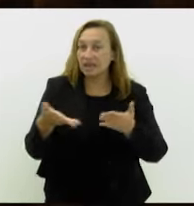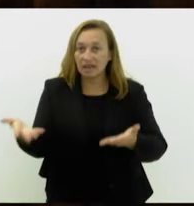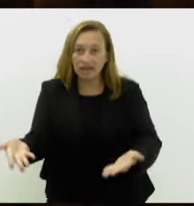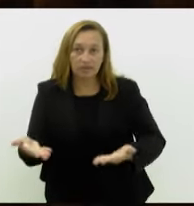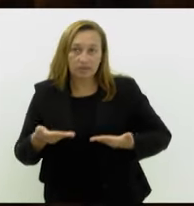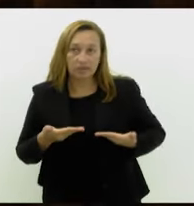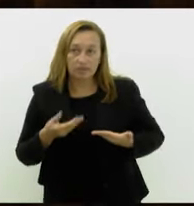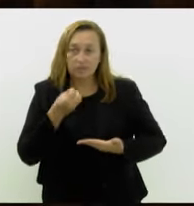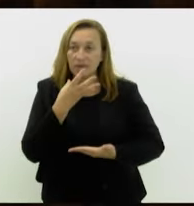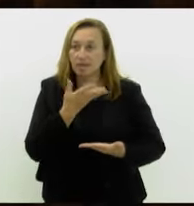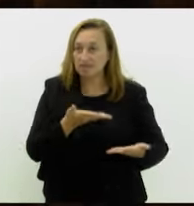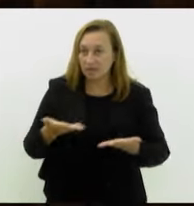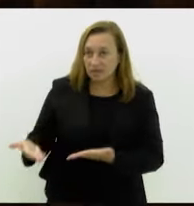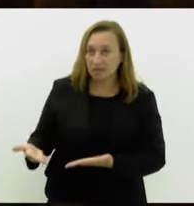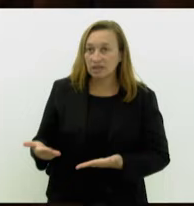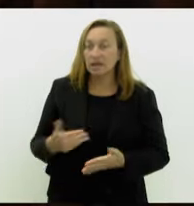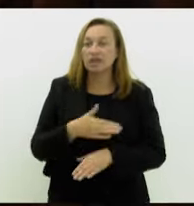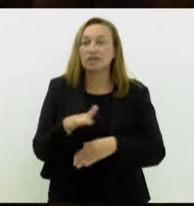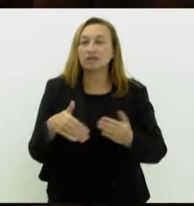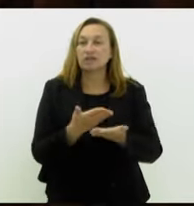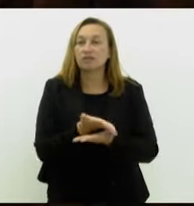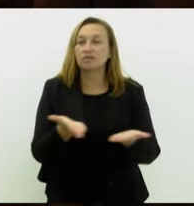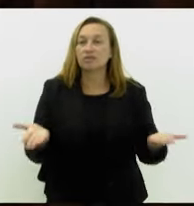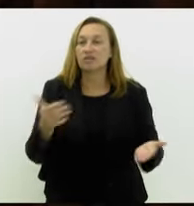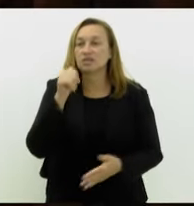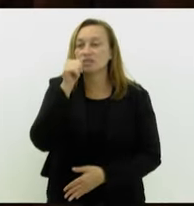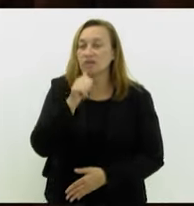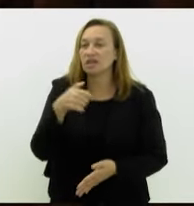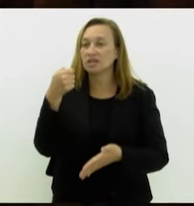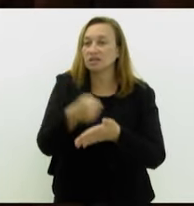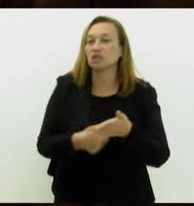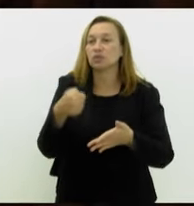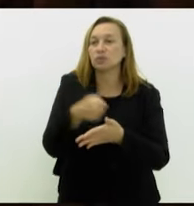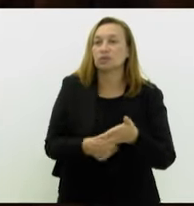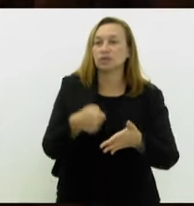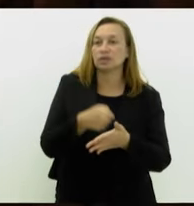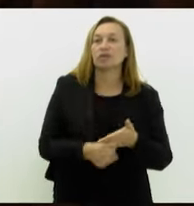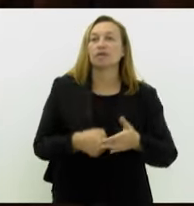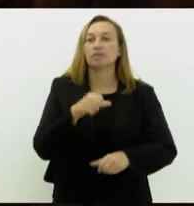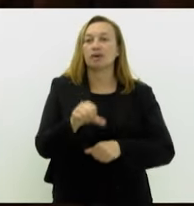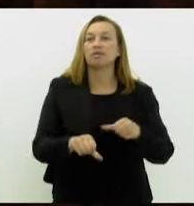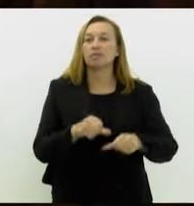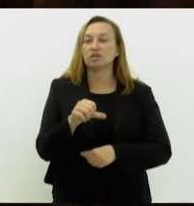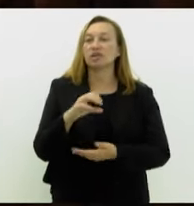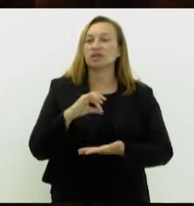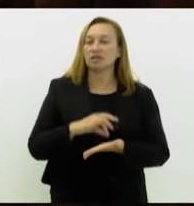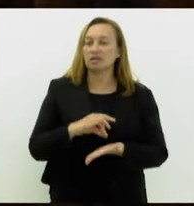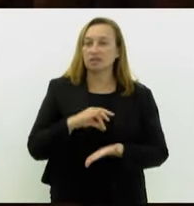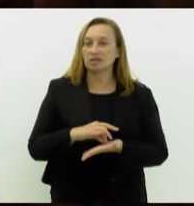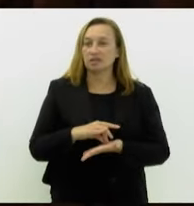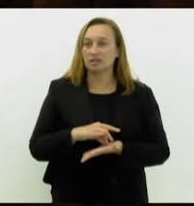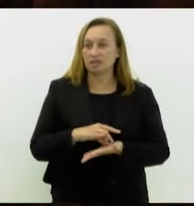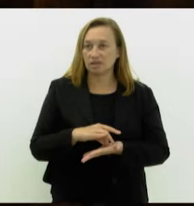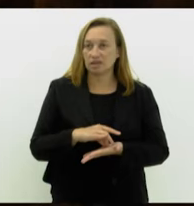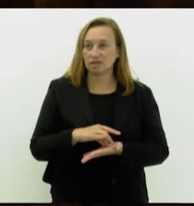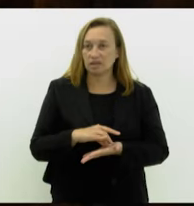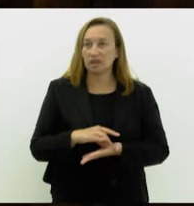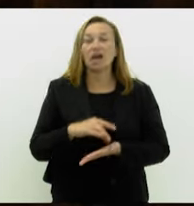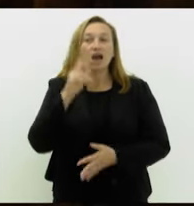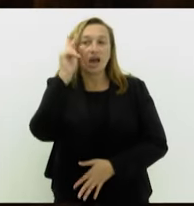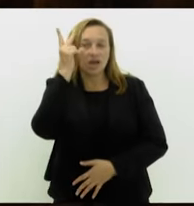l então eu cumprimento a todas as mulheres em luta para mudar de verdade a cara e a